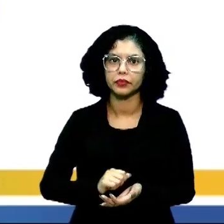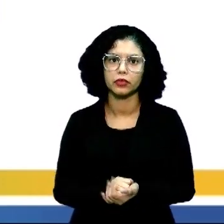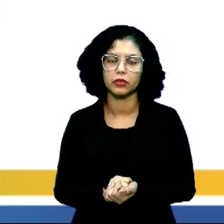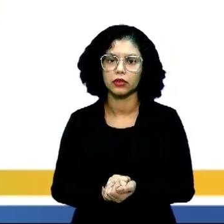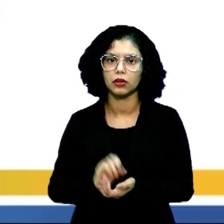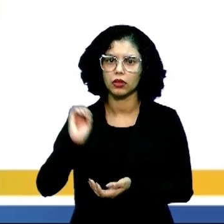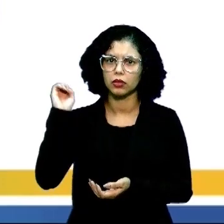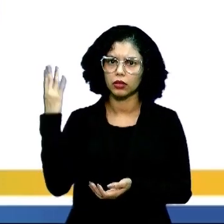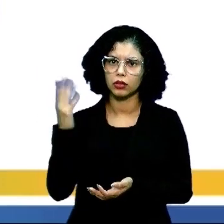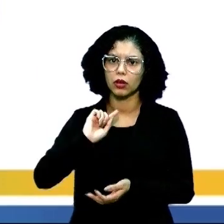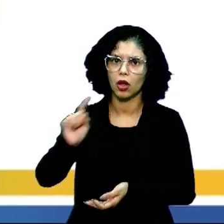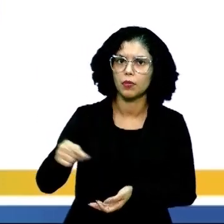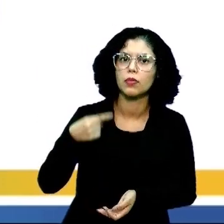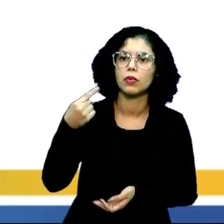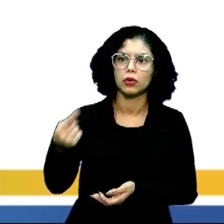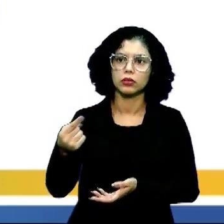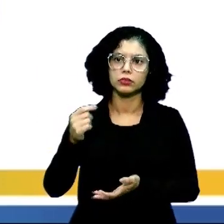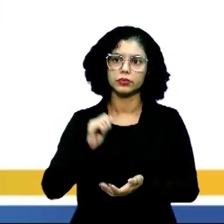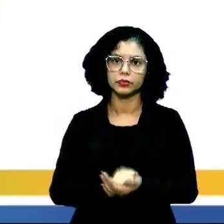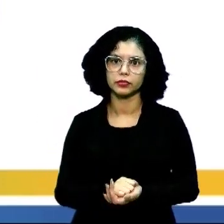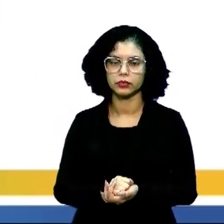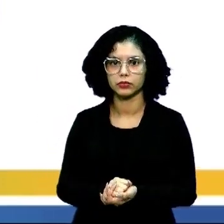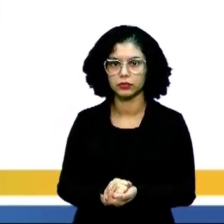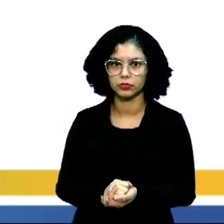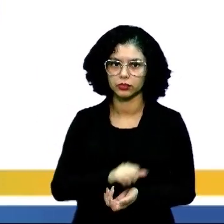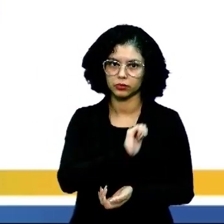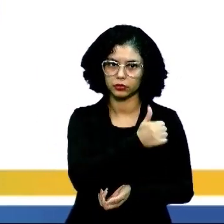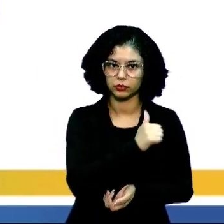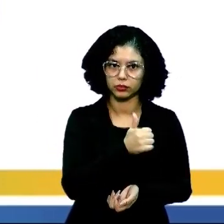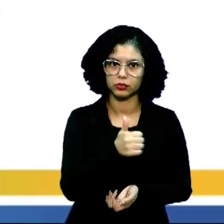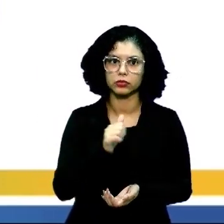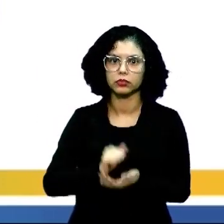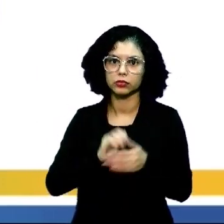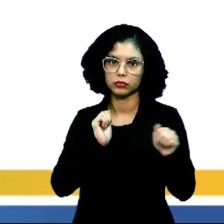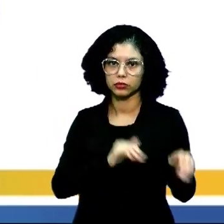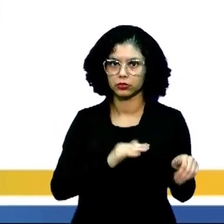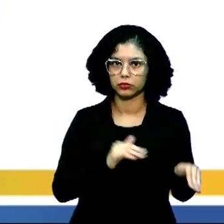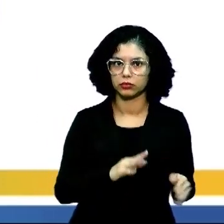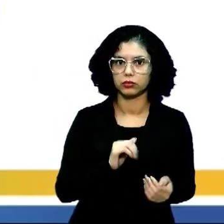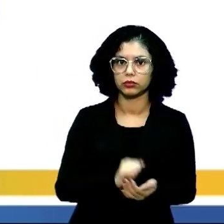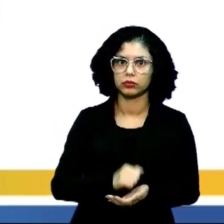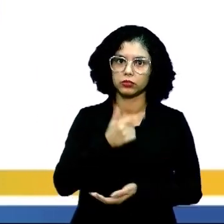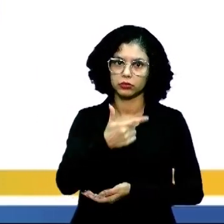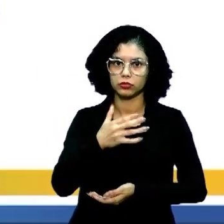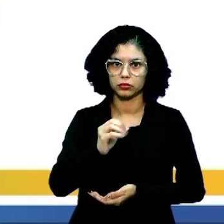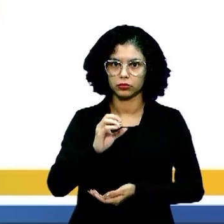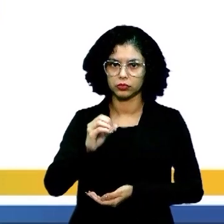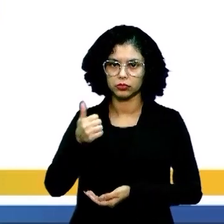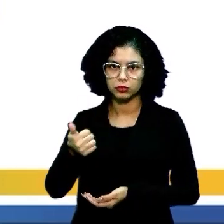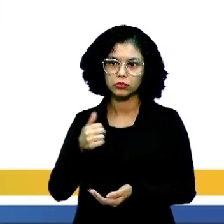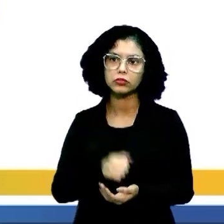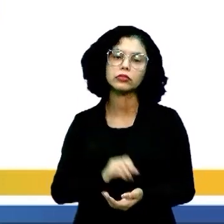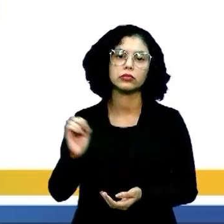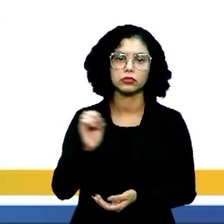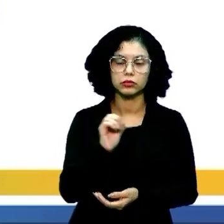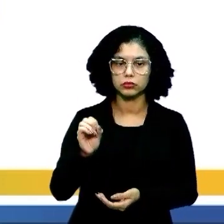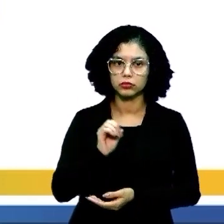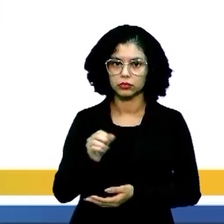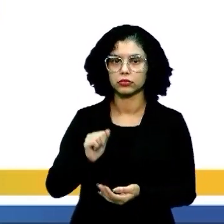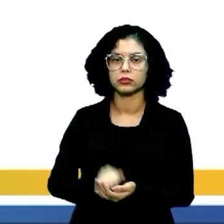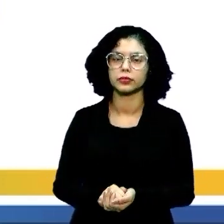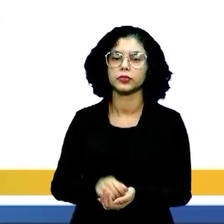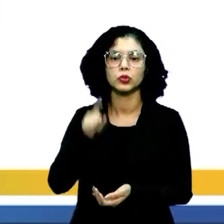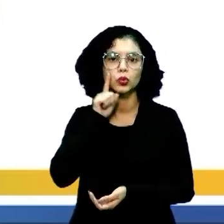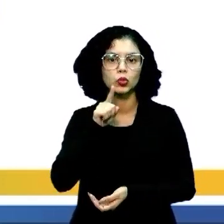que ocorreu após o 11 de setembro de 2001? Como eu disse, logo em outubro, os Estados